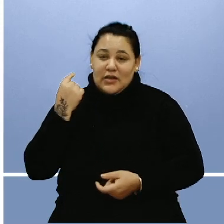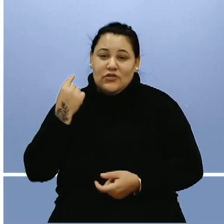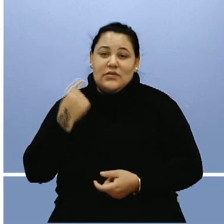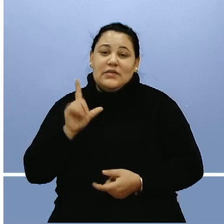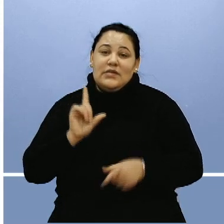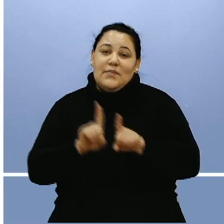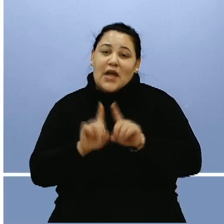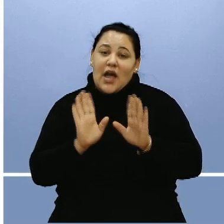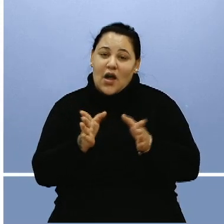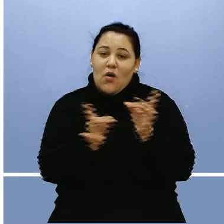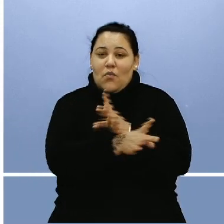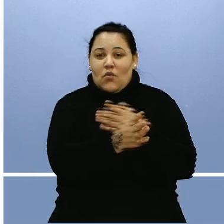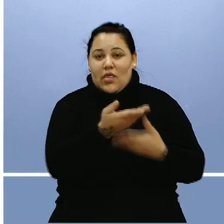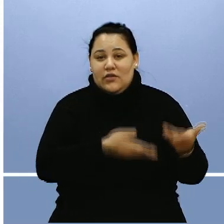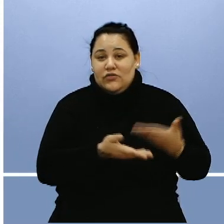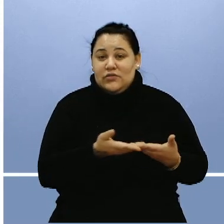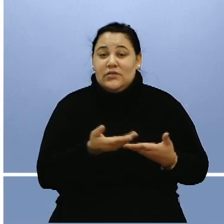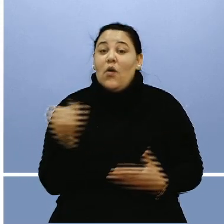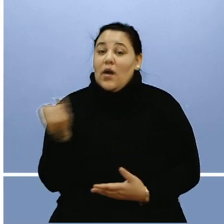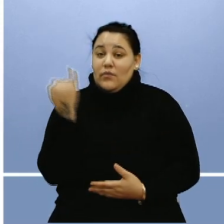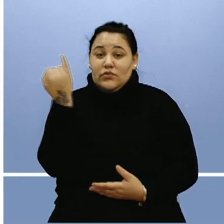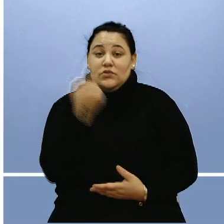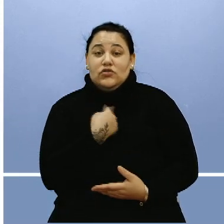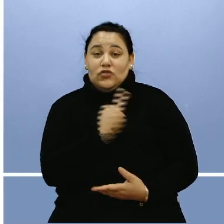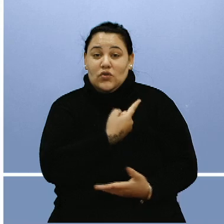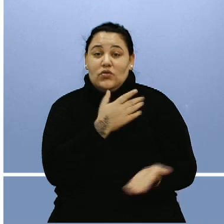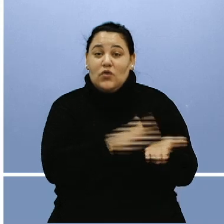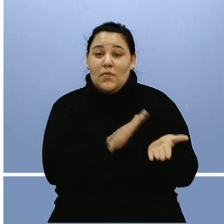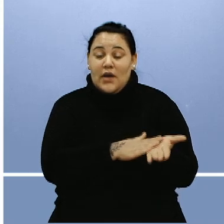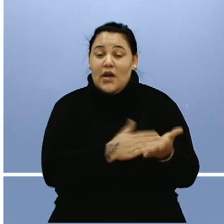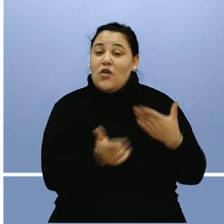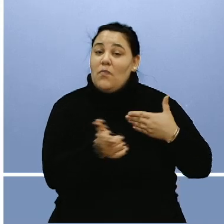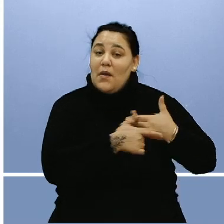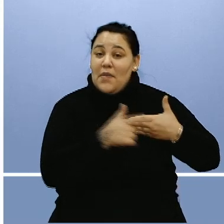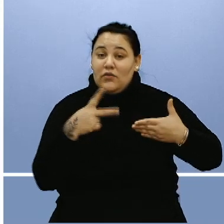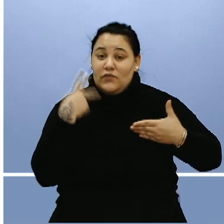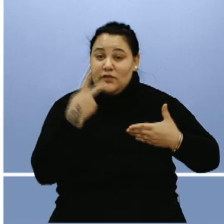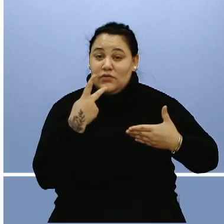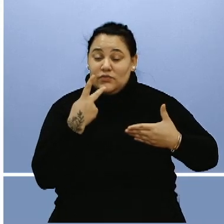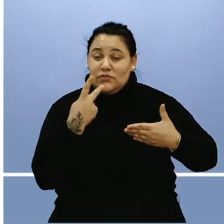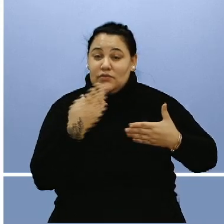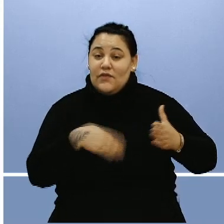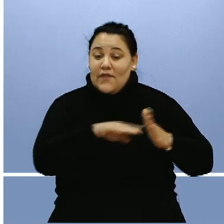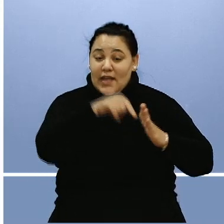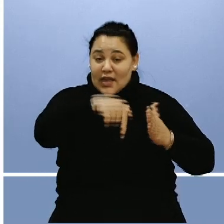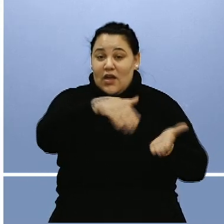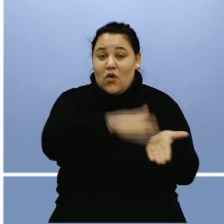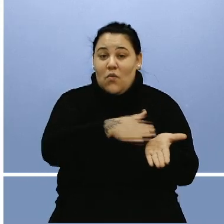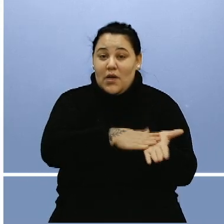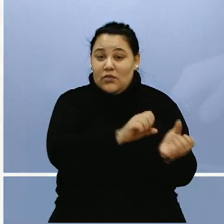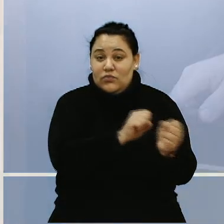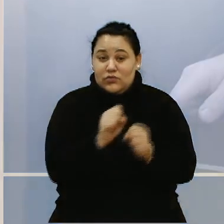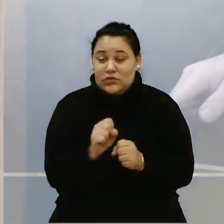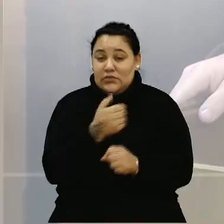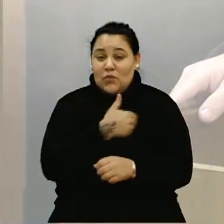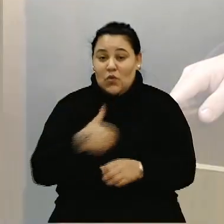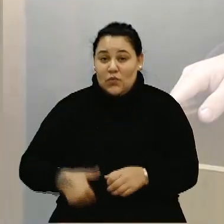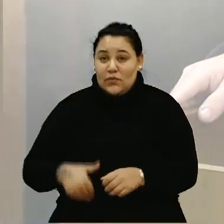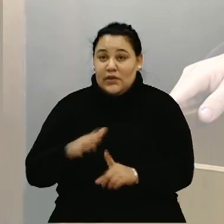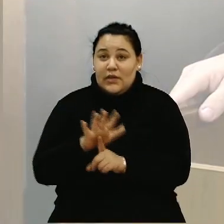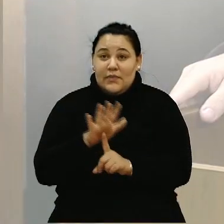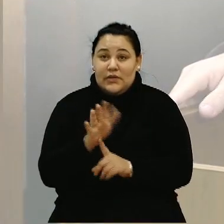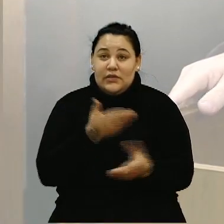é importante a gente cobrar, né? E a função do vereador é justamente essa, vir aqui e cobrar do poder público estas